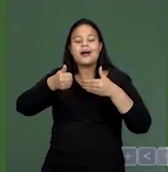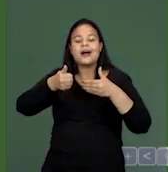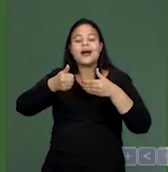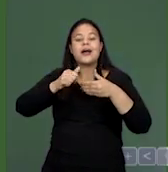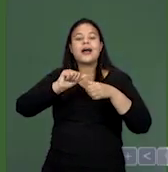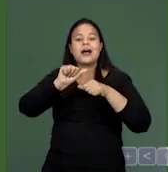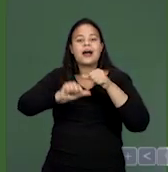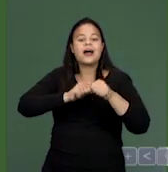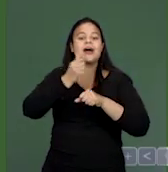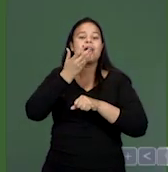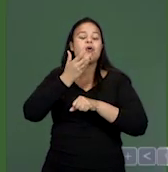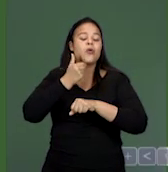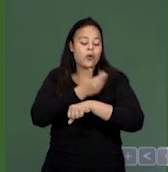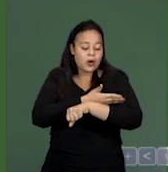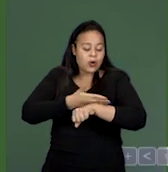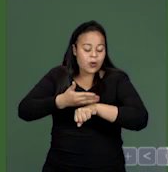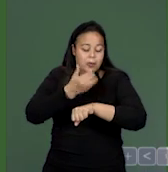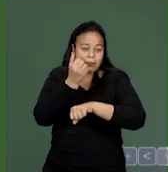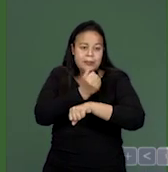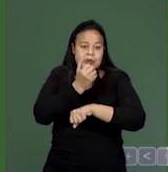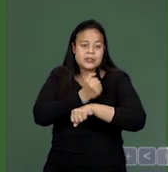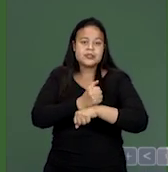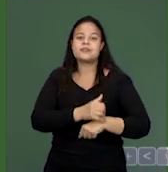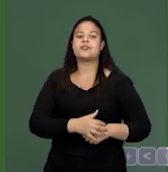ó. Czão,